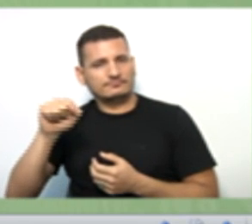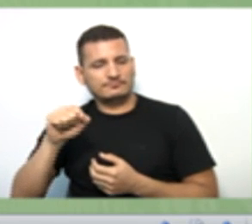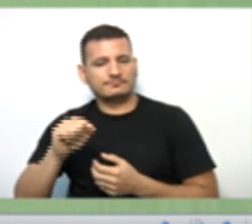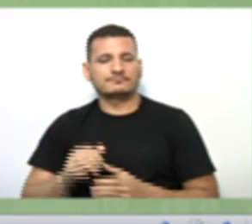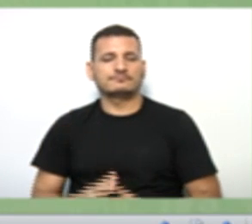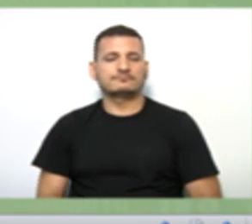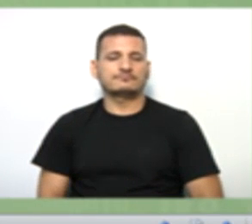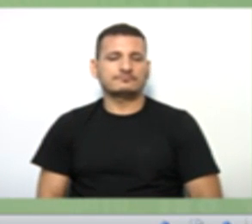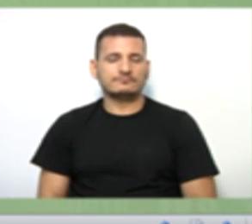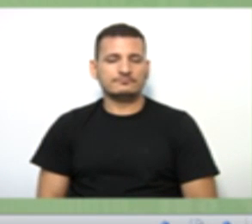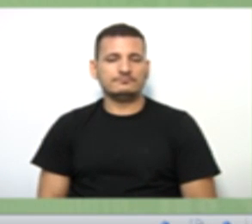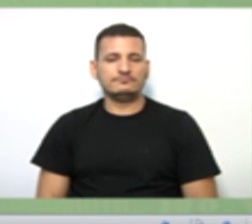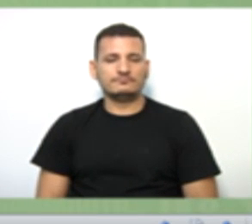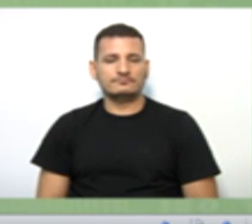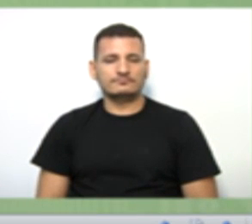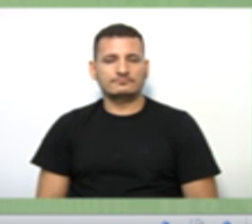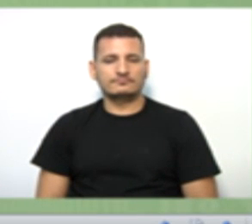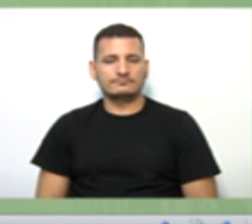tá certo?